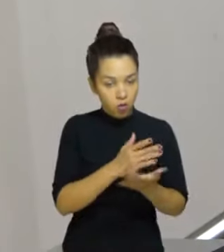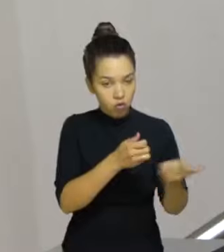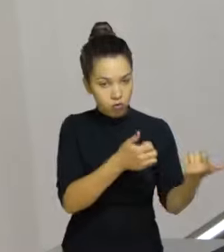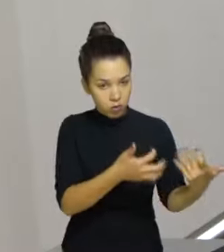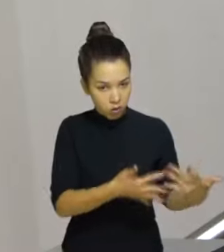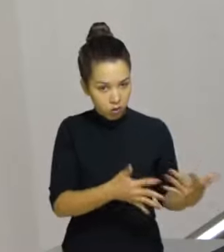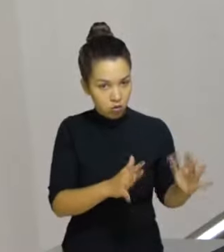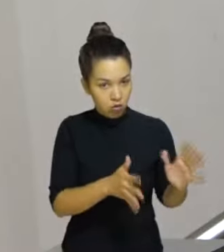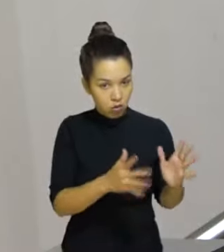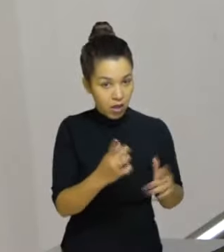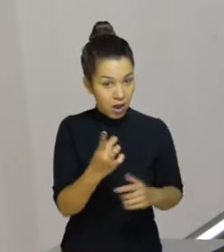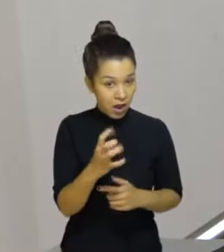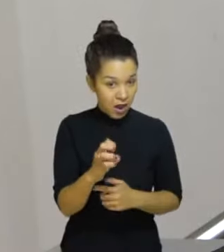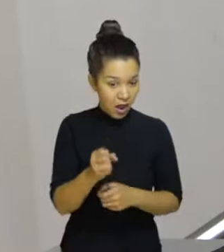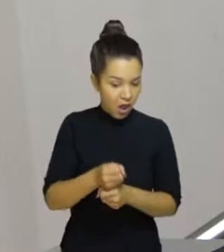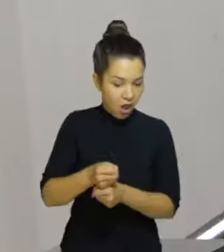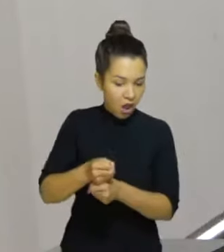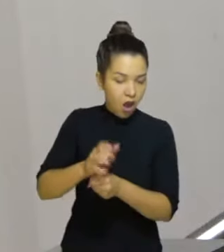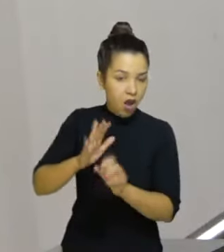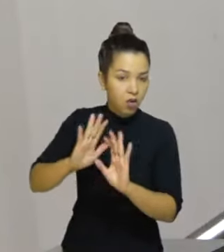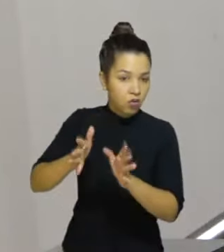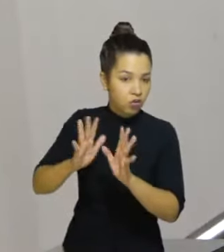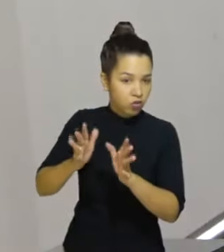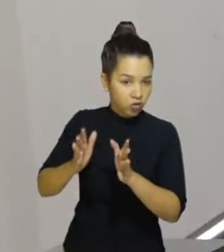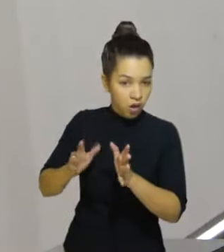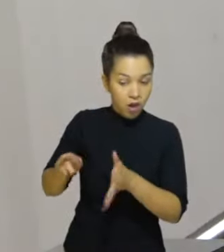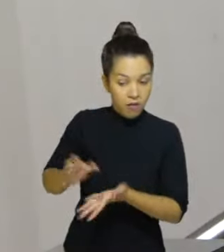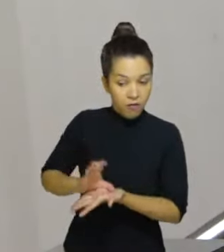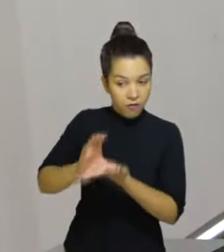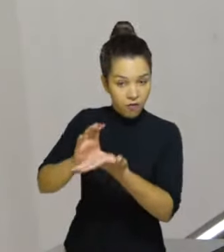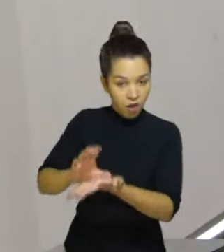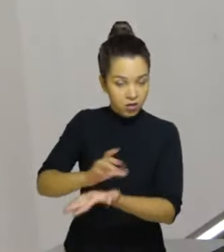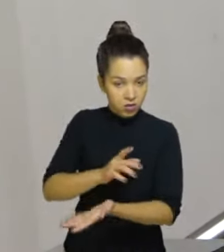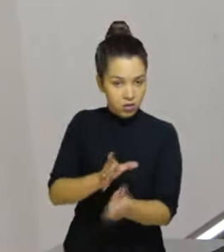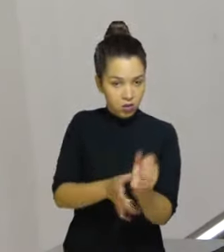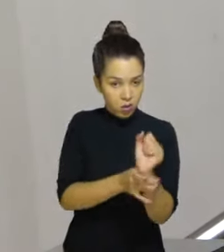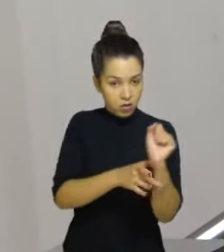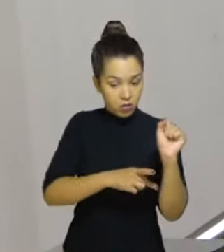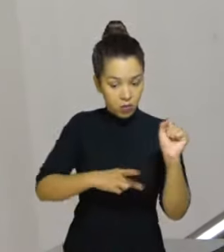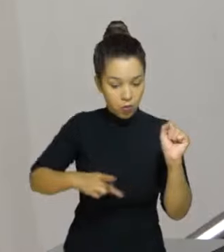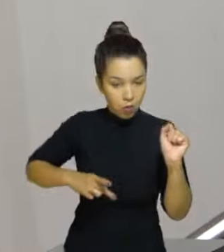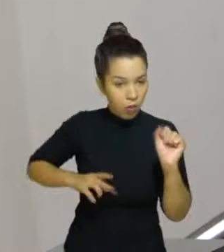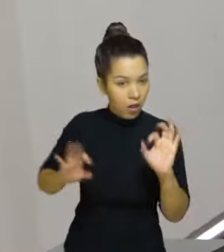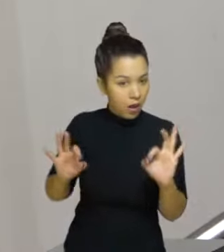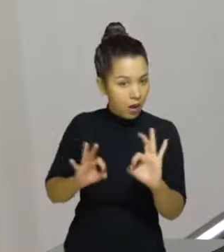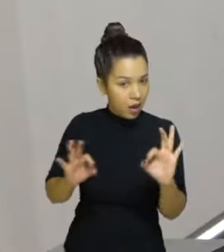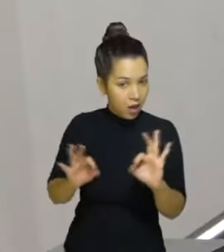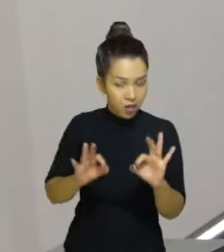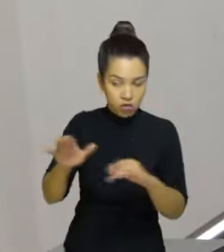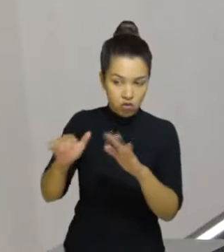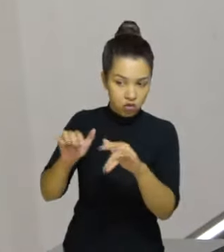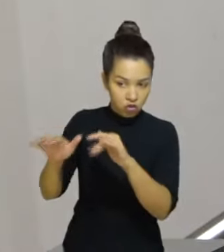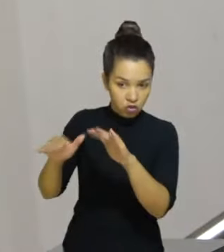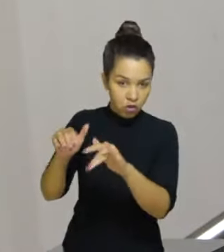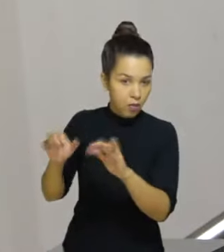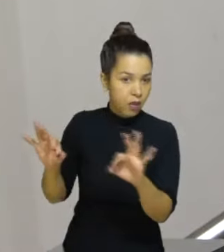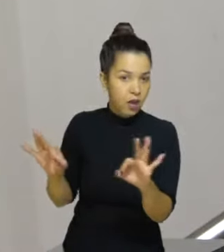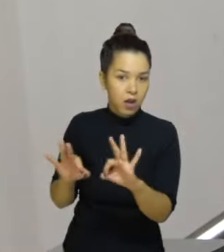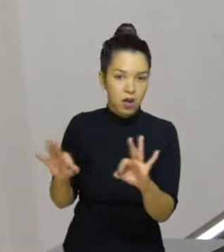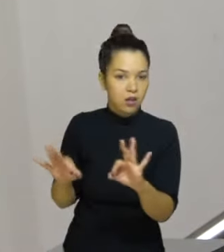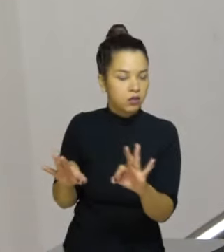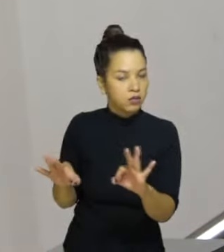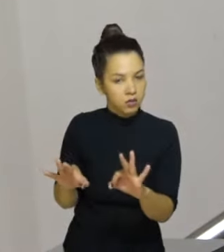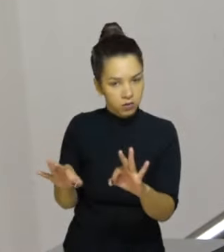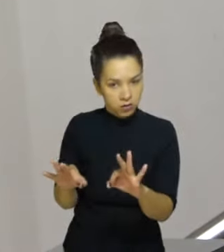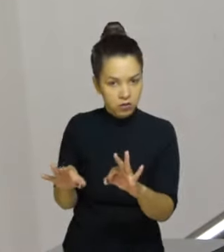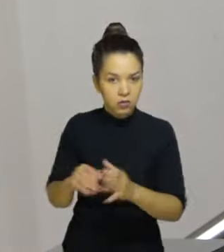anos, governos não investem em segurança pública em Santa Catarina, não chamando para o quadro de policiais